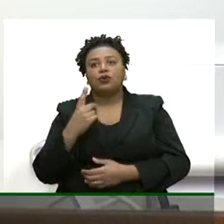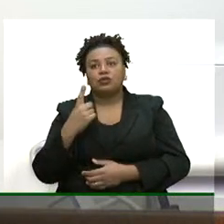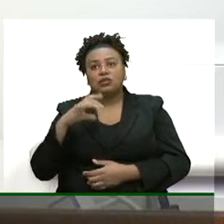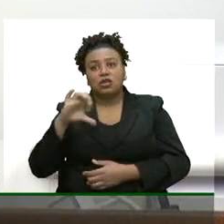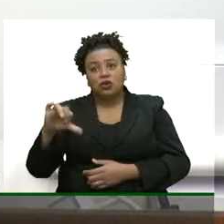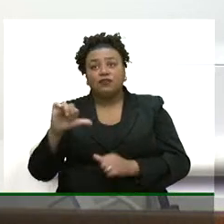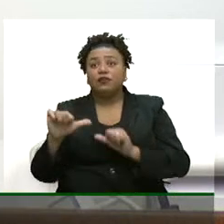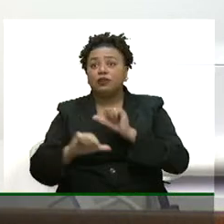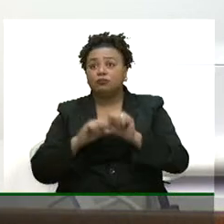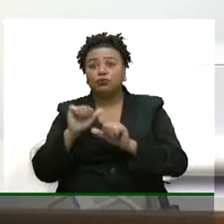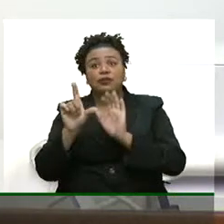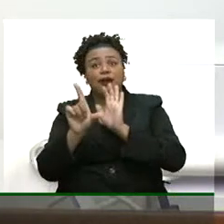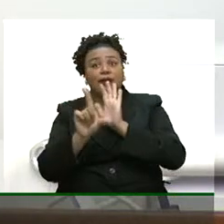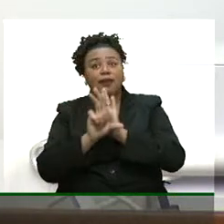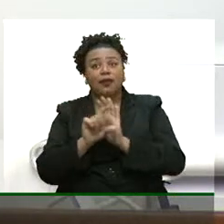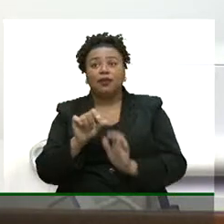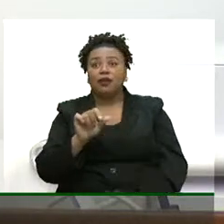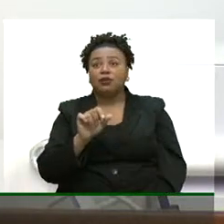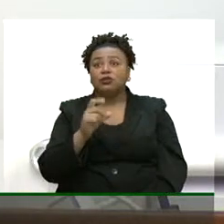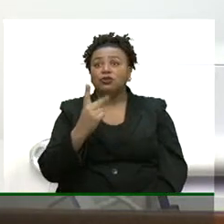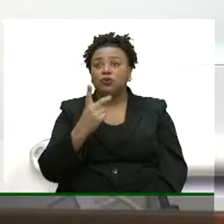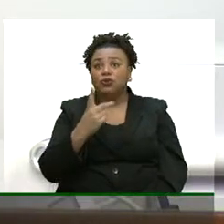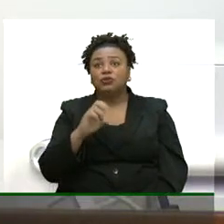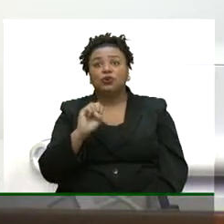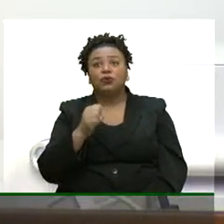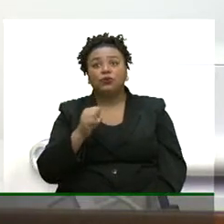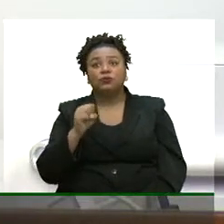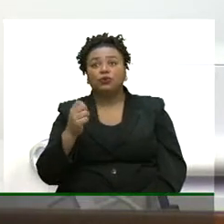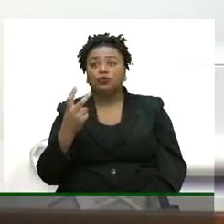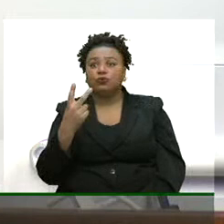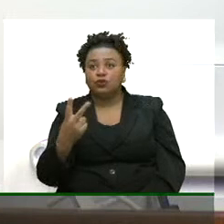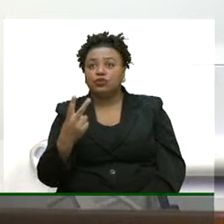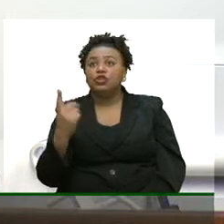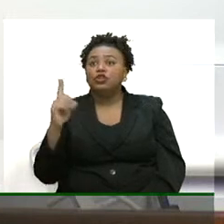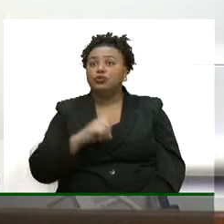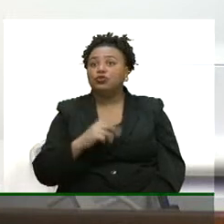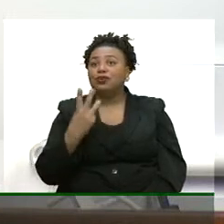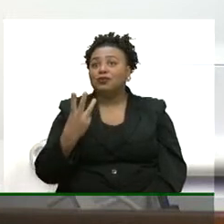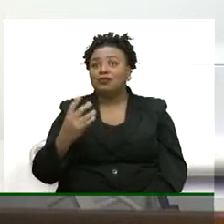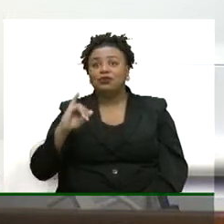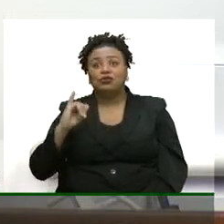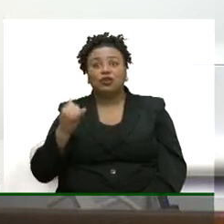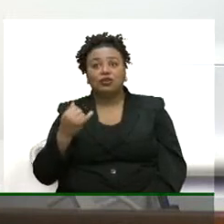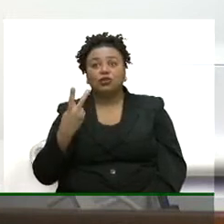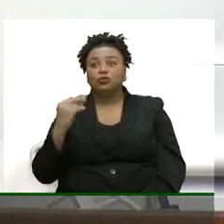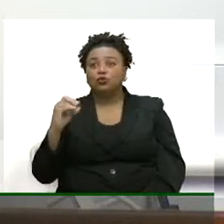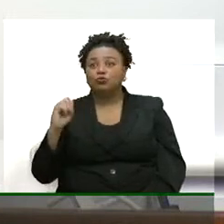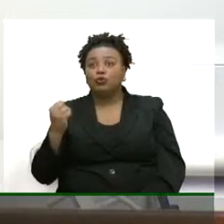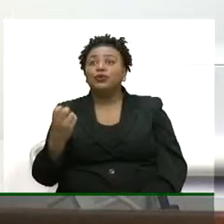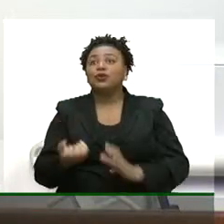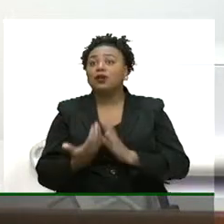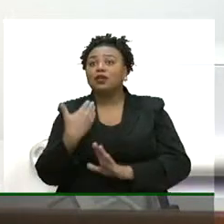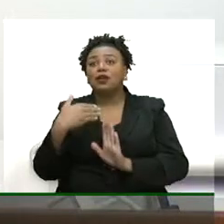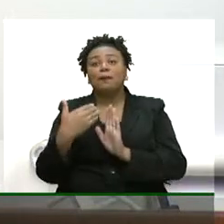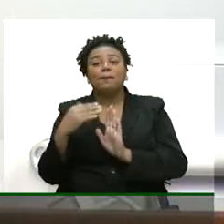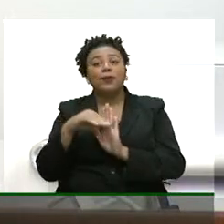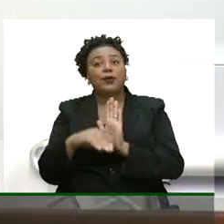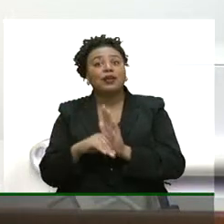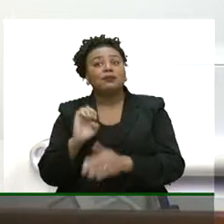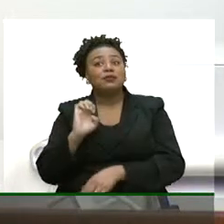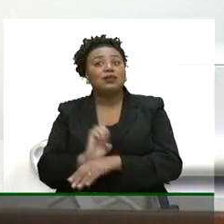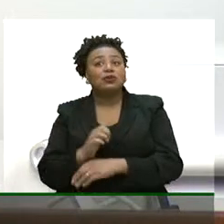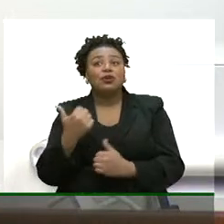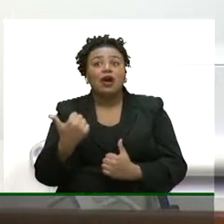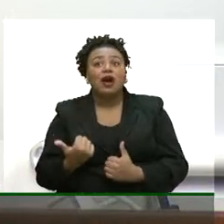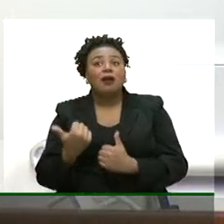e altera a Lei 12.882, de 3 de janeiro de 2008, que institui o Programa Estadual de Apoio ao